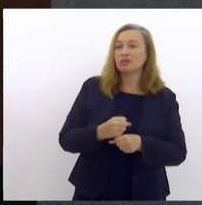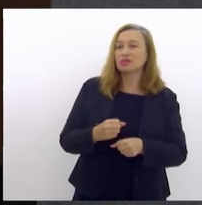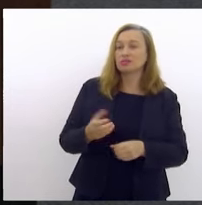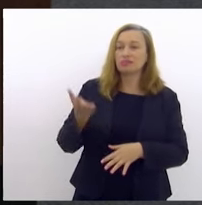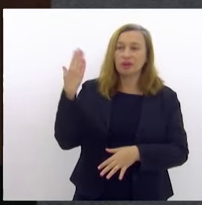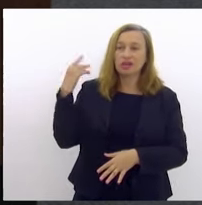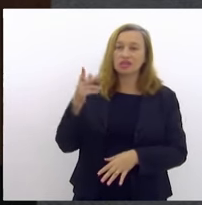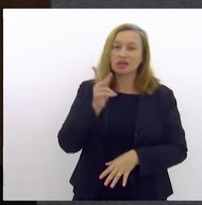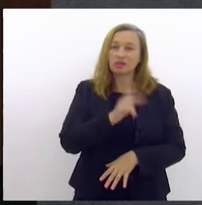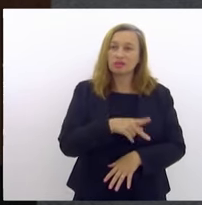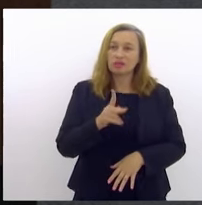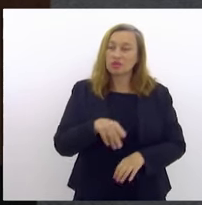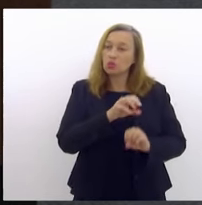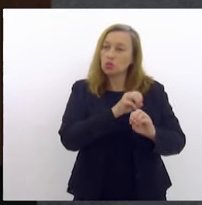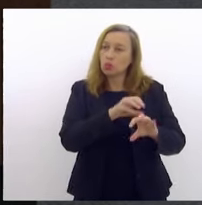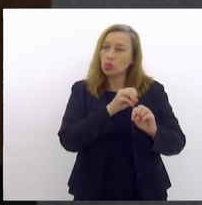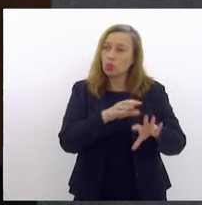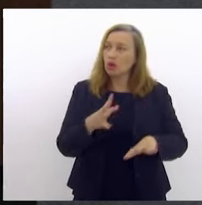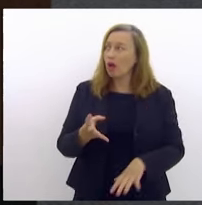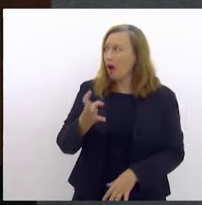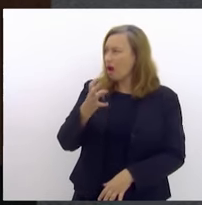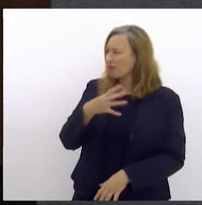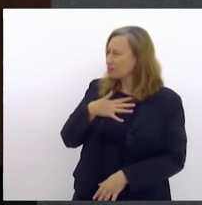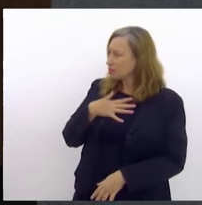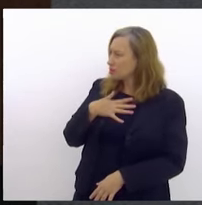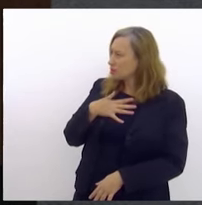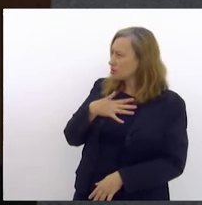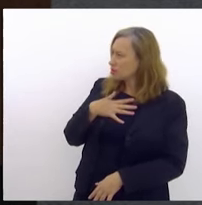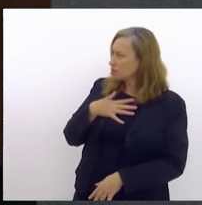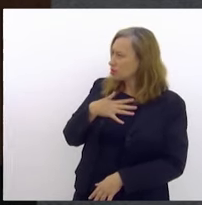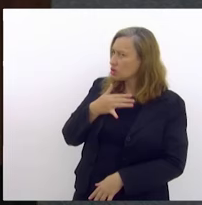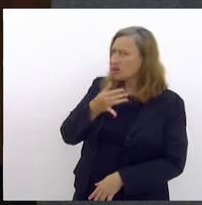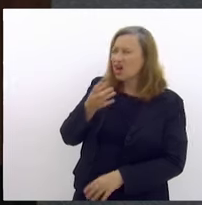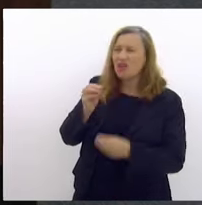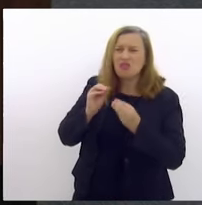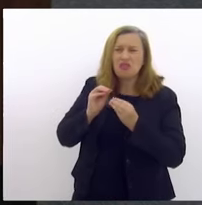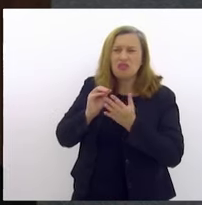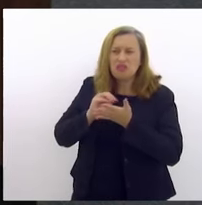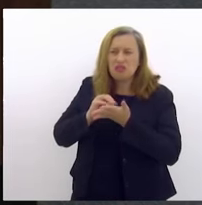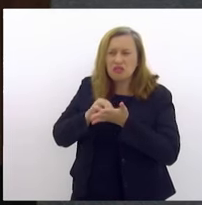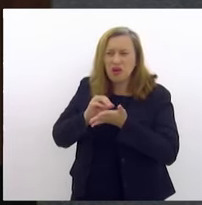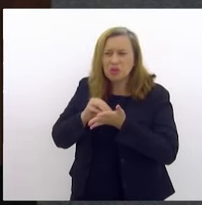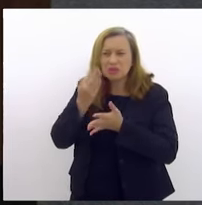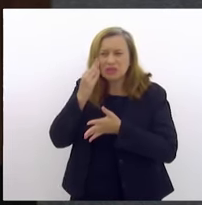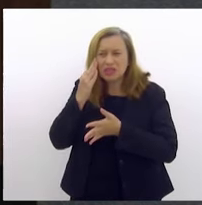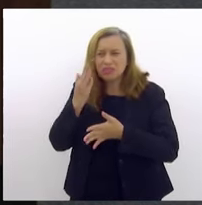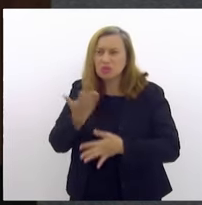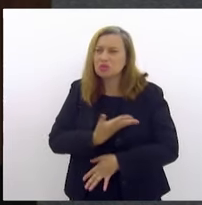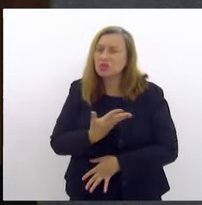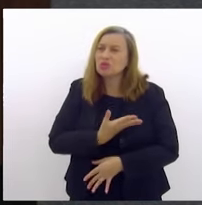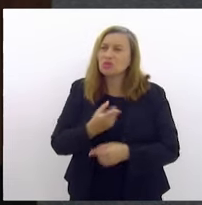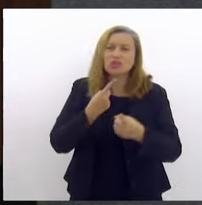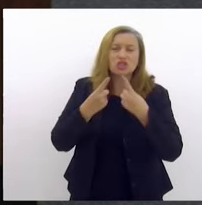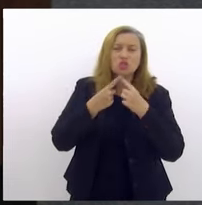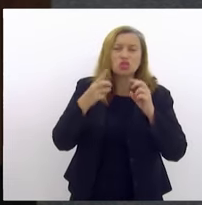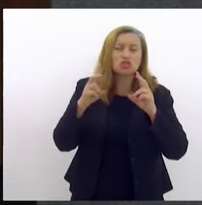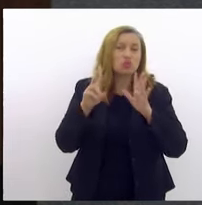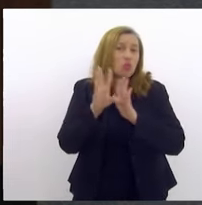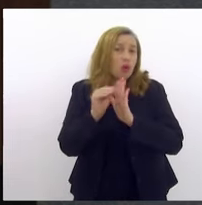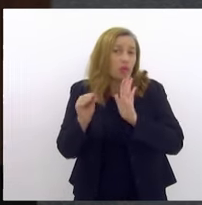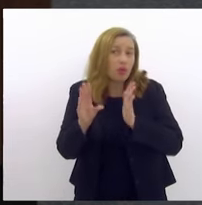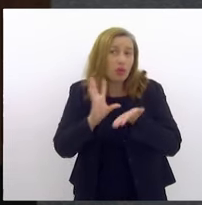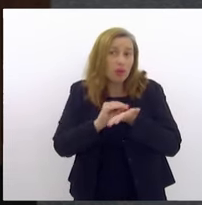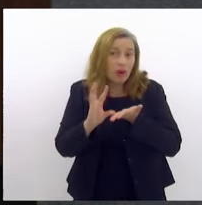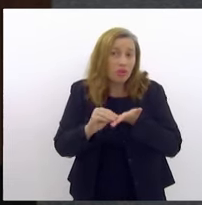eu sou professora, e eu fico um pouco horrorizada com a falta de entendimento aqui de colegas quando a gente está discutindo uma pauta.